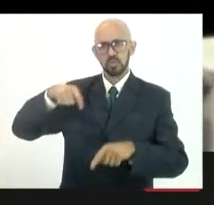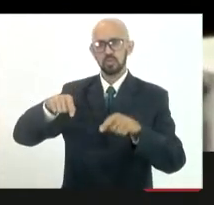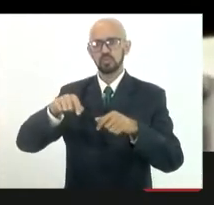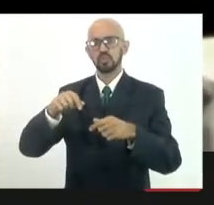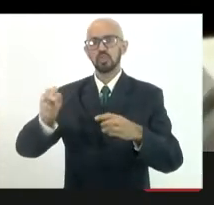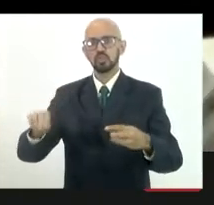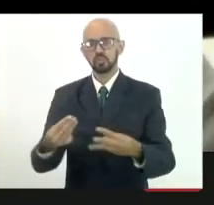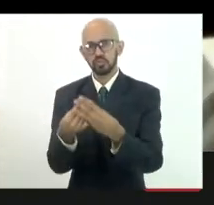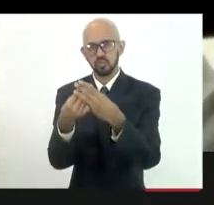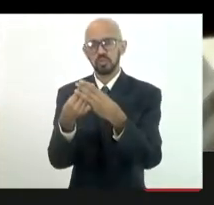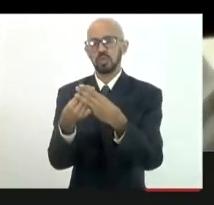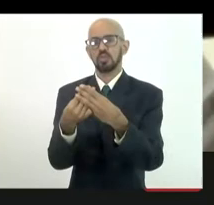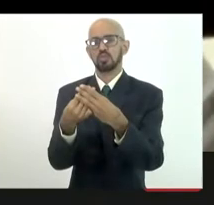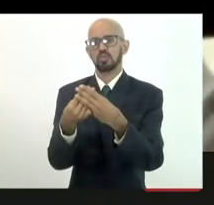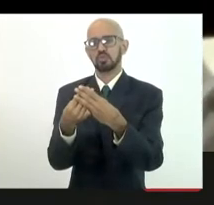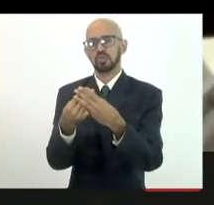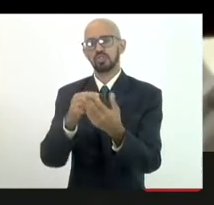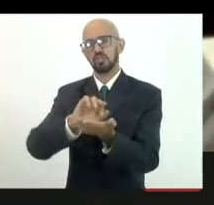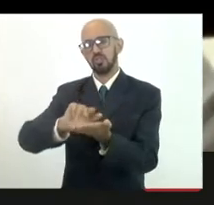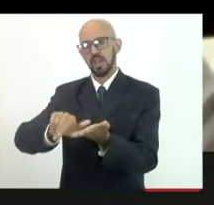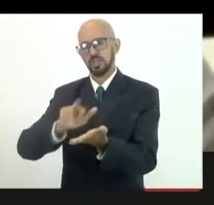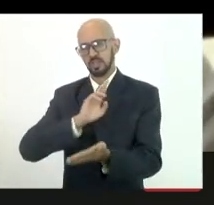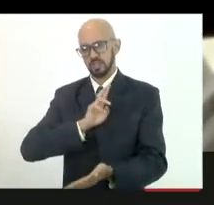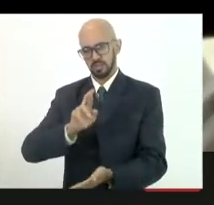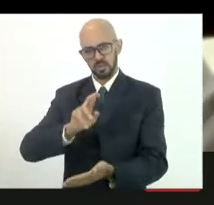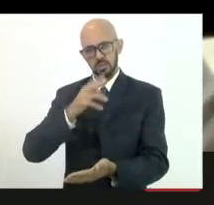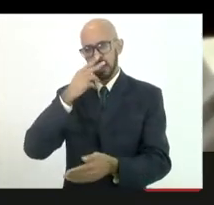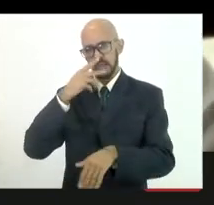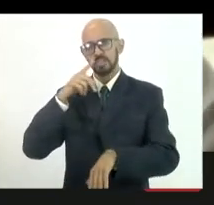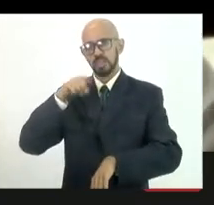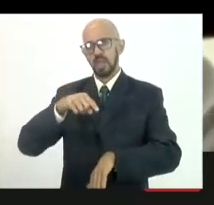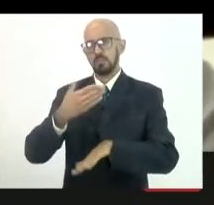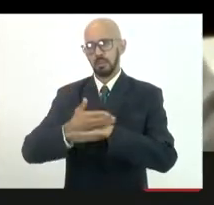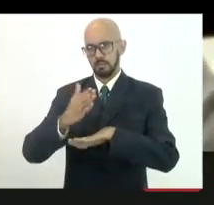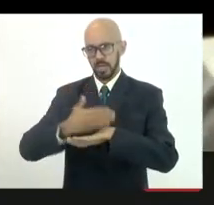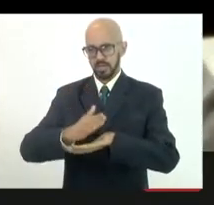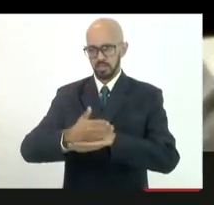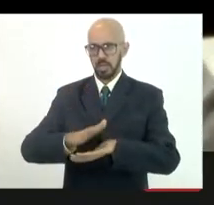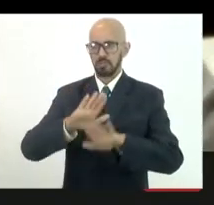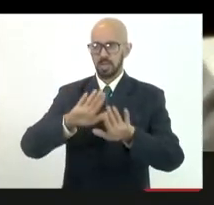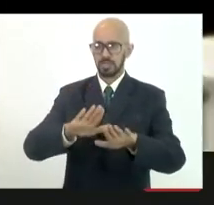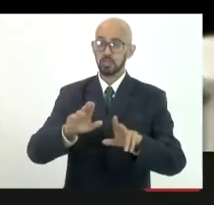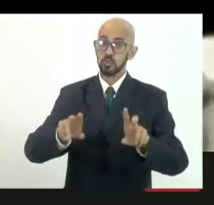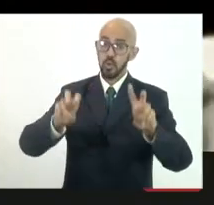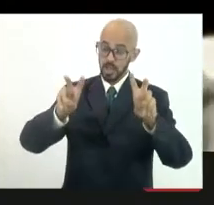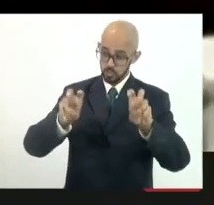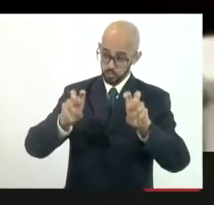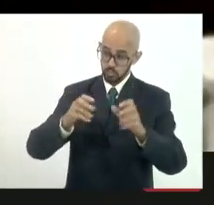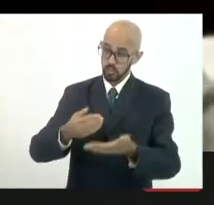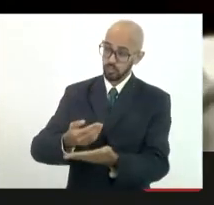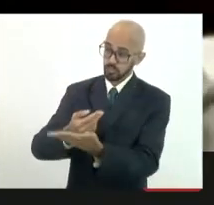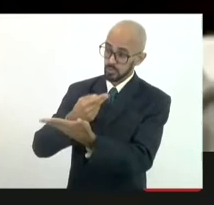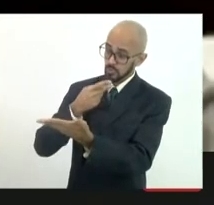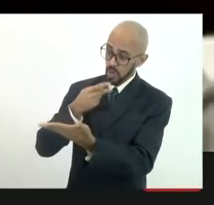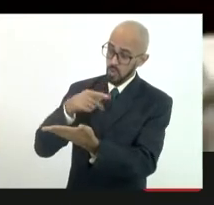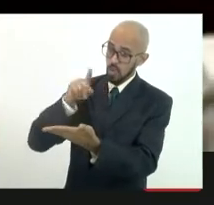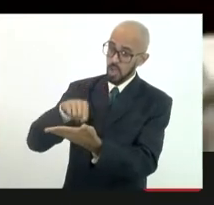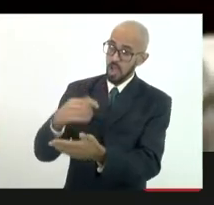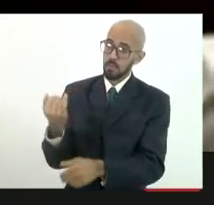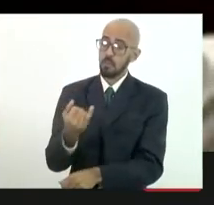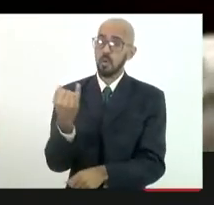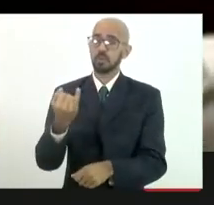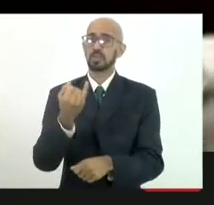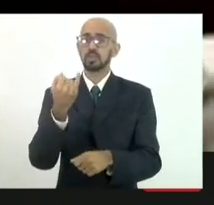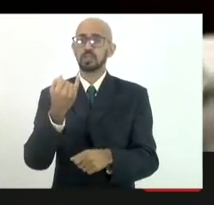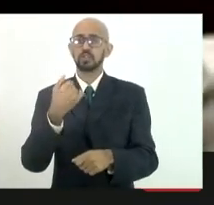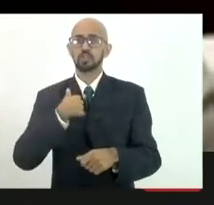judeus. Parece que isso é uma prática. Agora, esse assunto que você está tocando é um assunto importante e